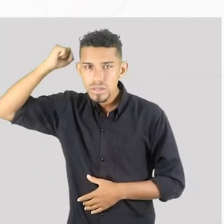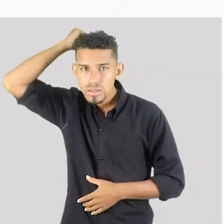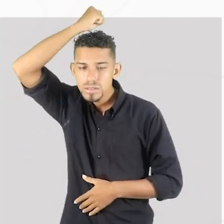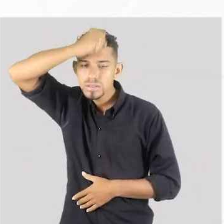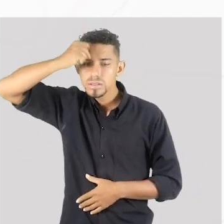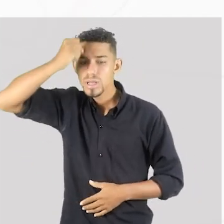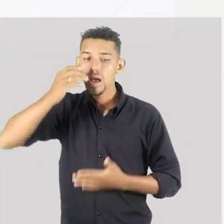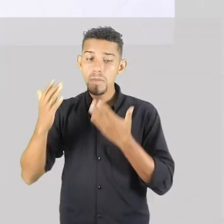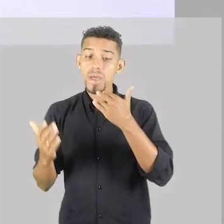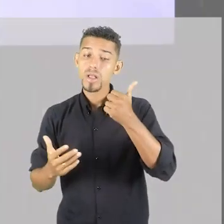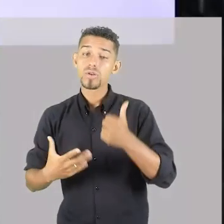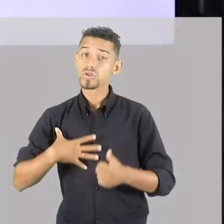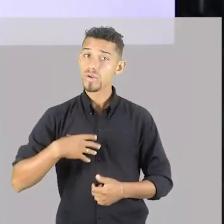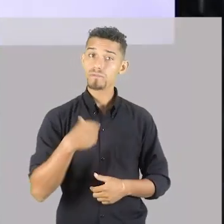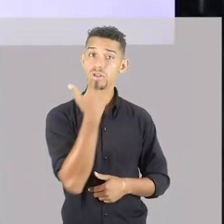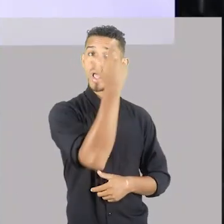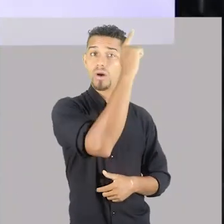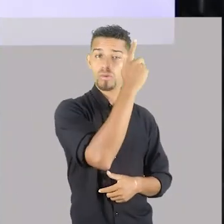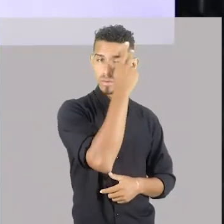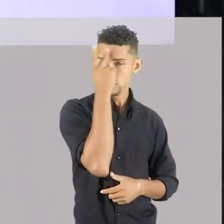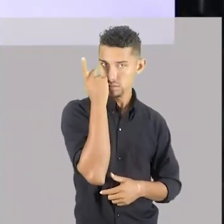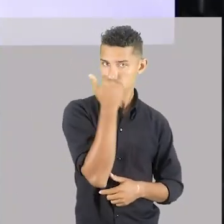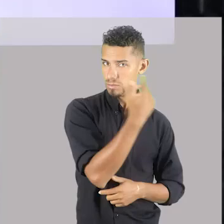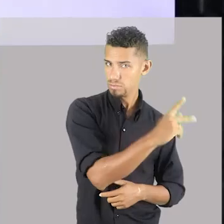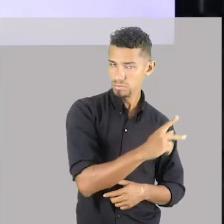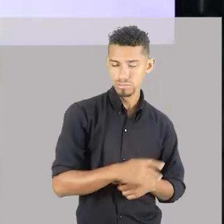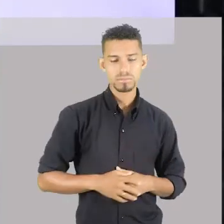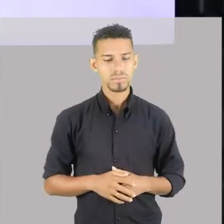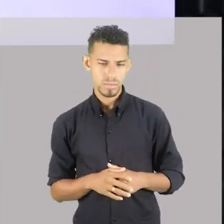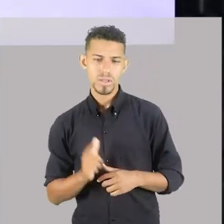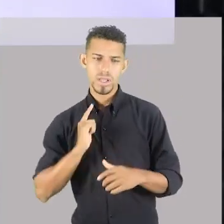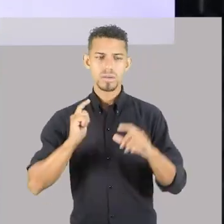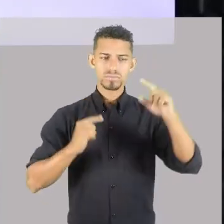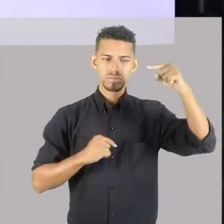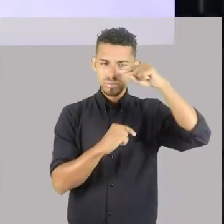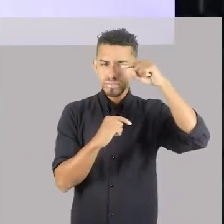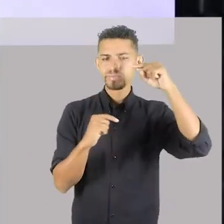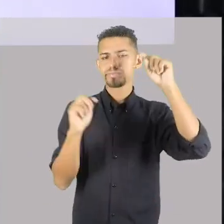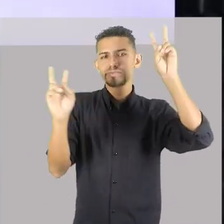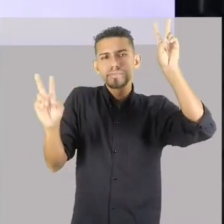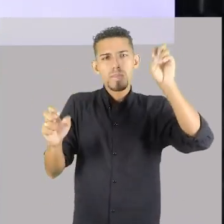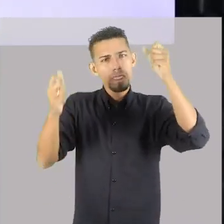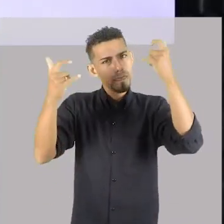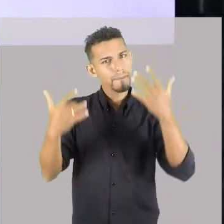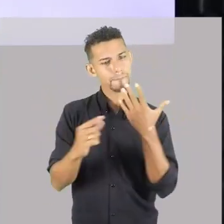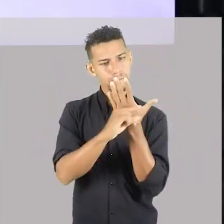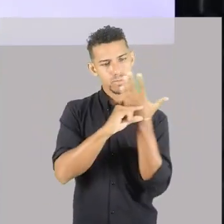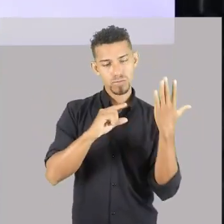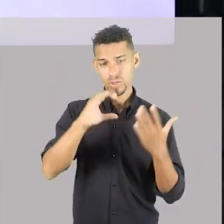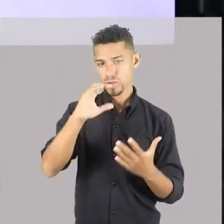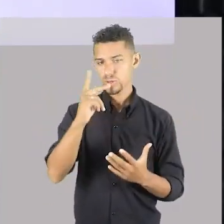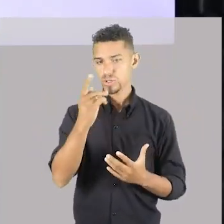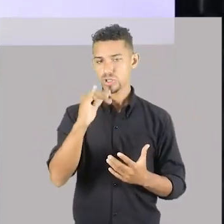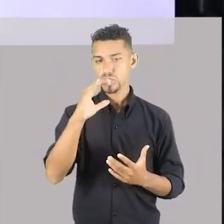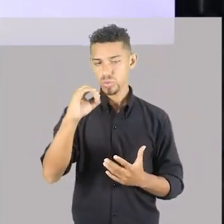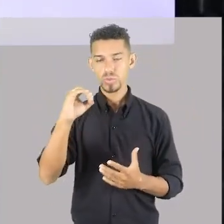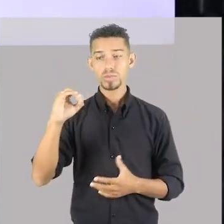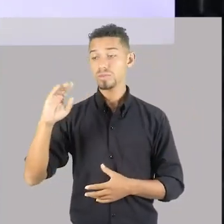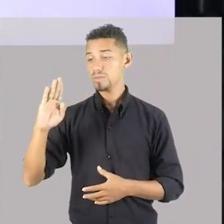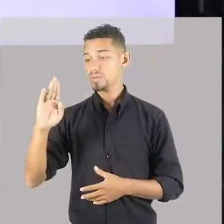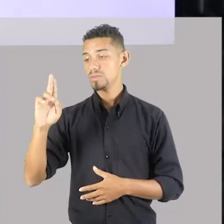ser filho da outra. Então, nós temos um fragmento de Chico Buarque em que ele vai trabalhar em versos, né,